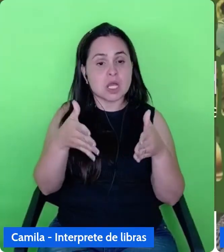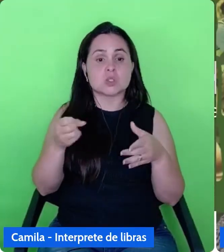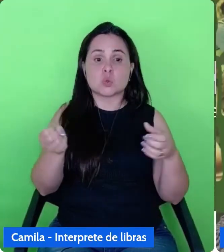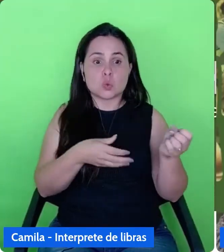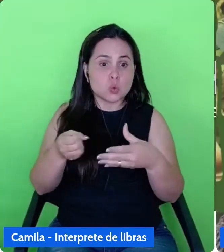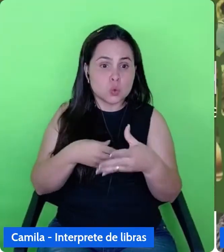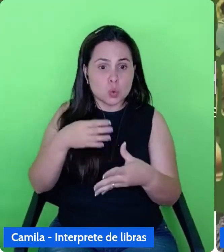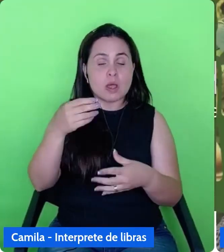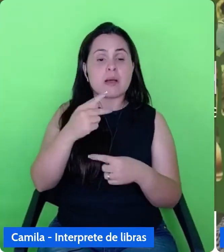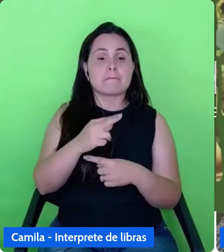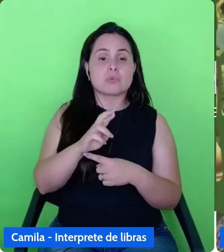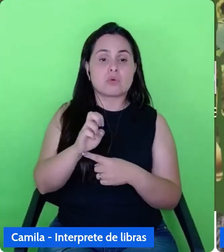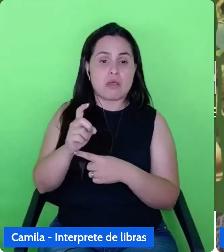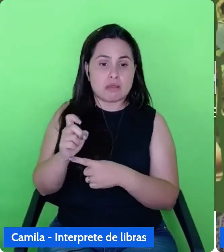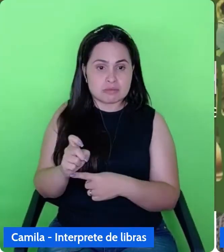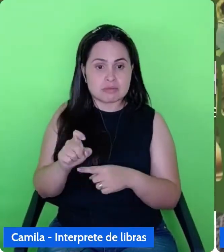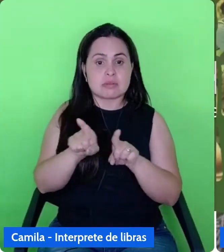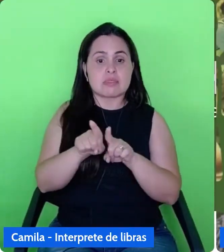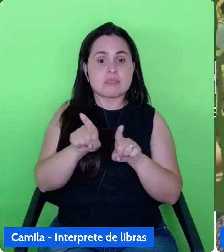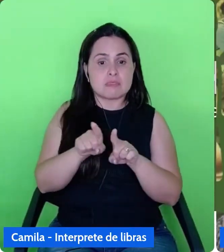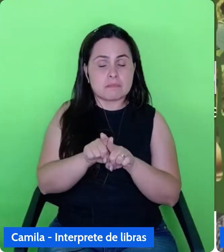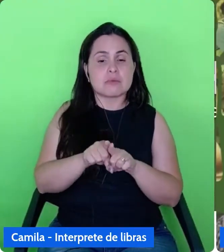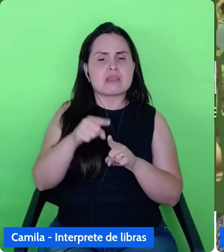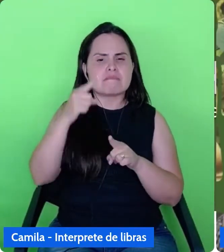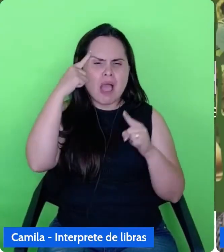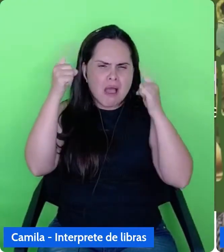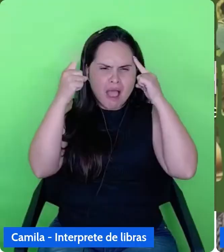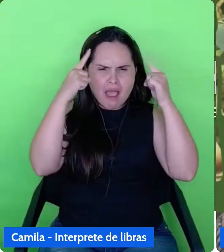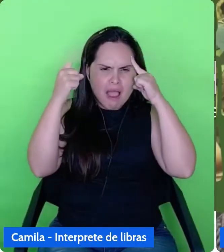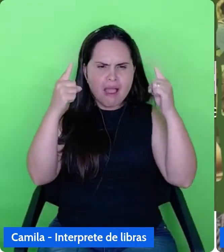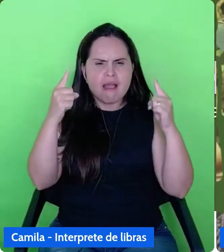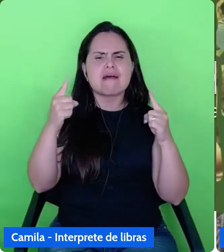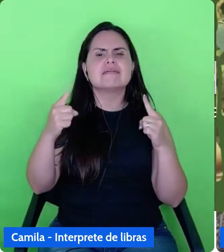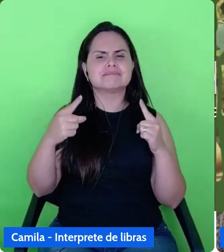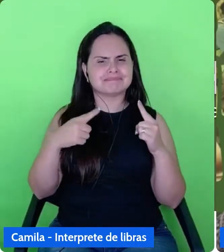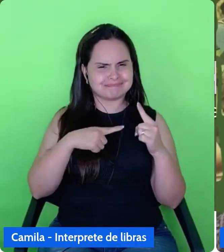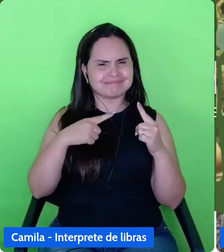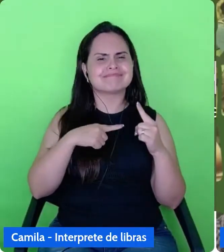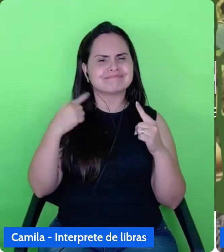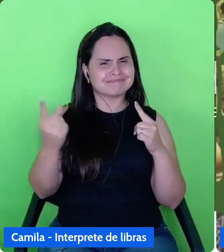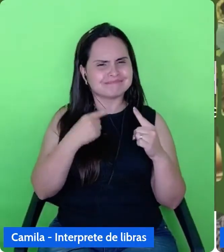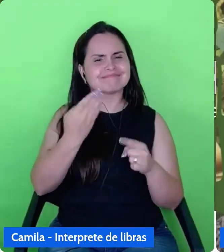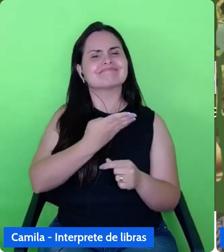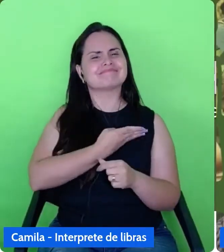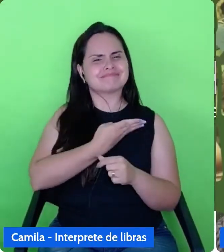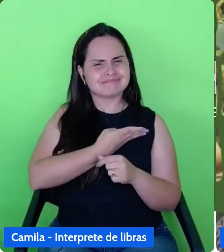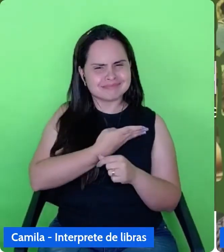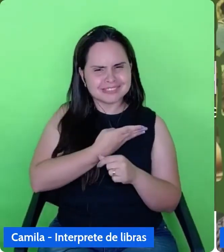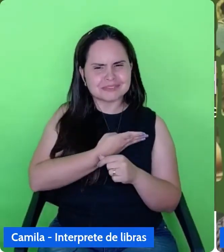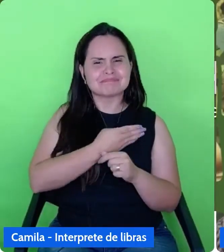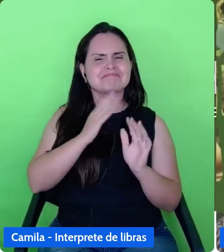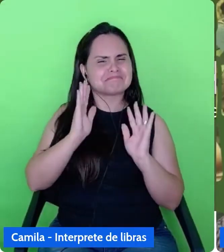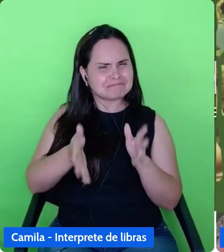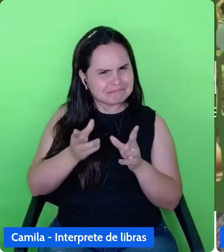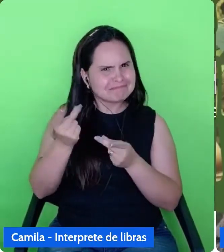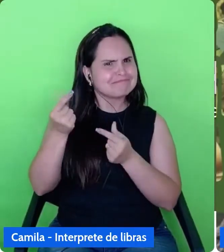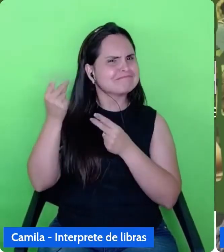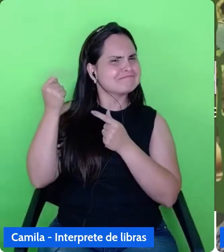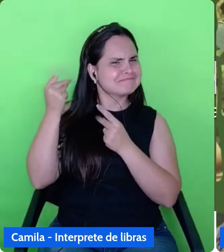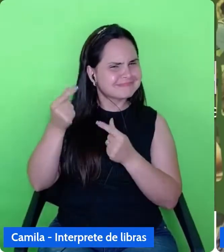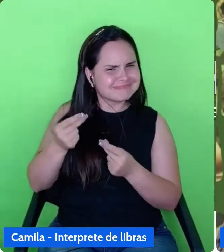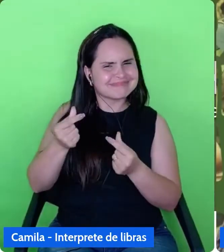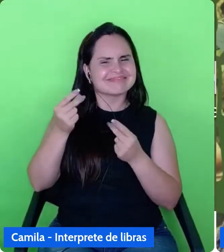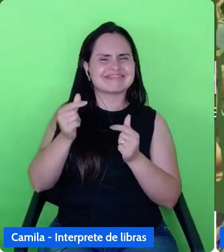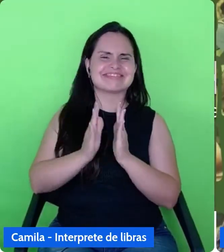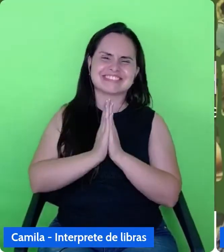PROEX e também na Incubadora Ideias, né? E somos amigos e parceiros de atividades. Então, muito